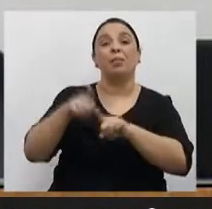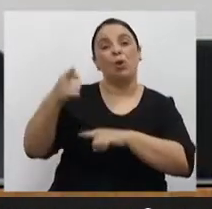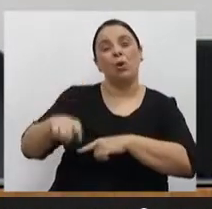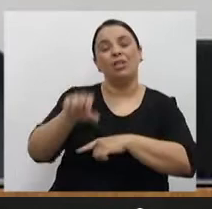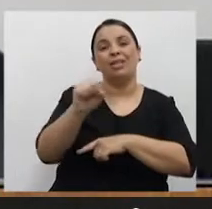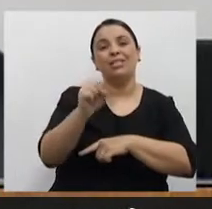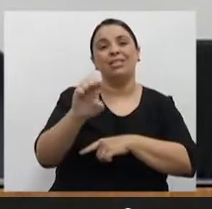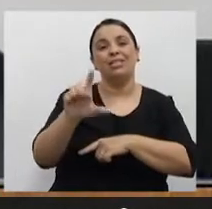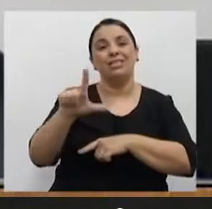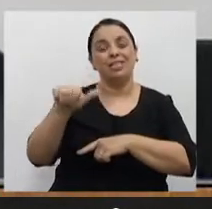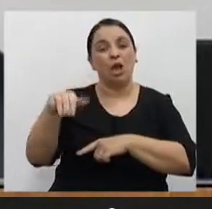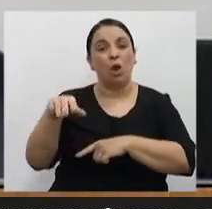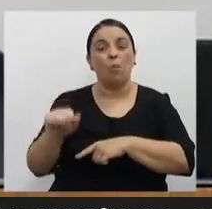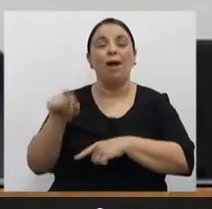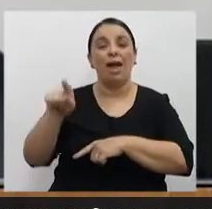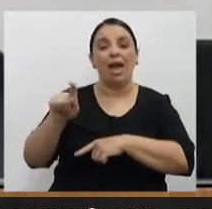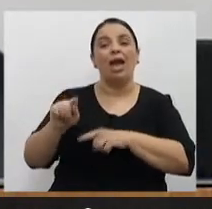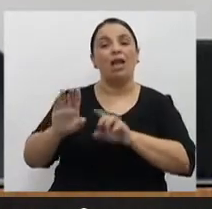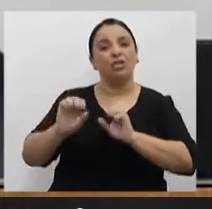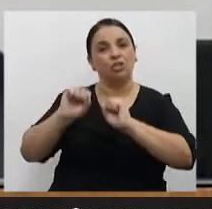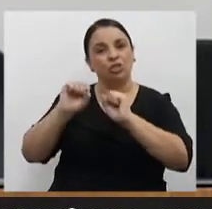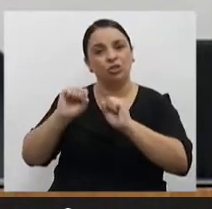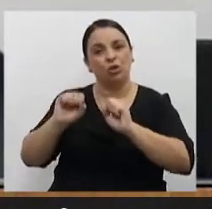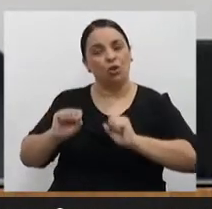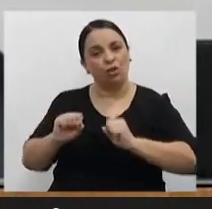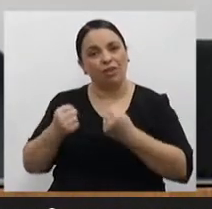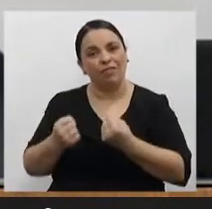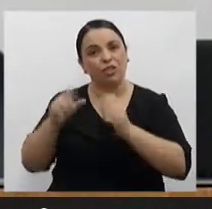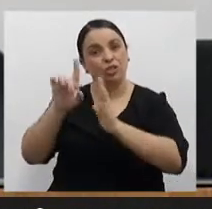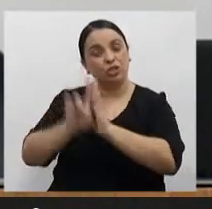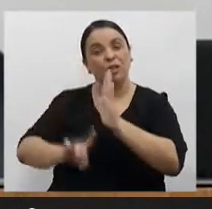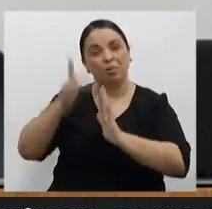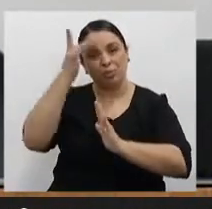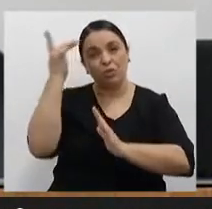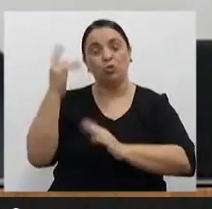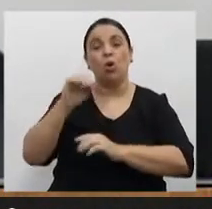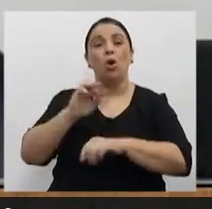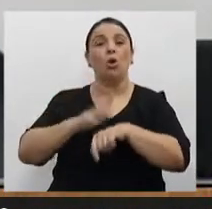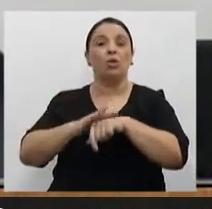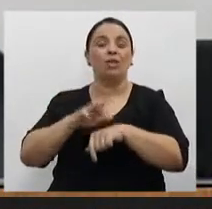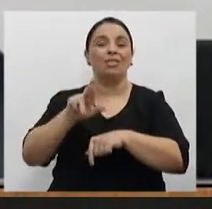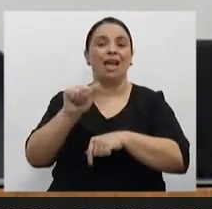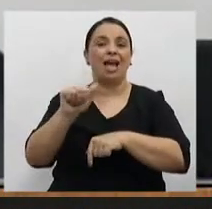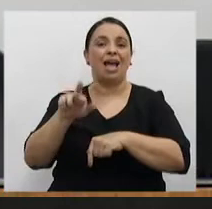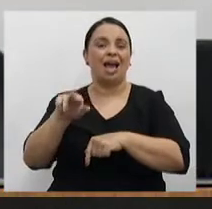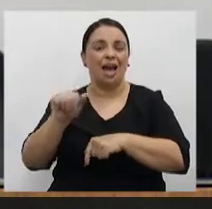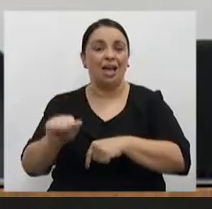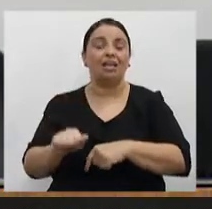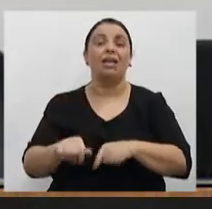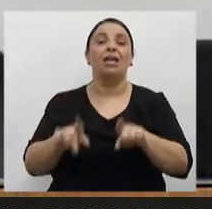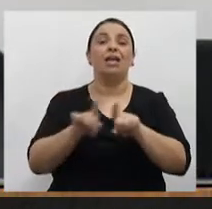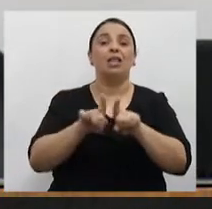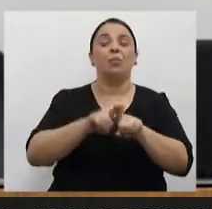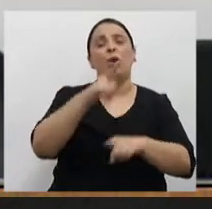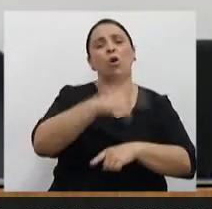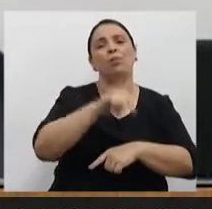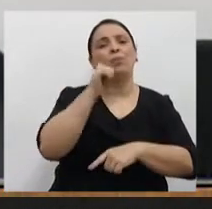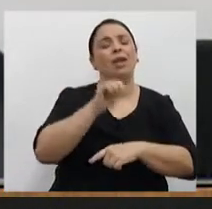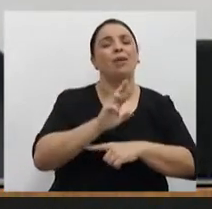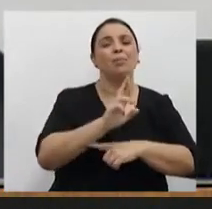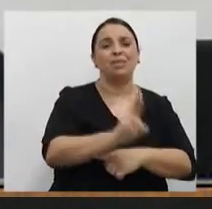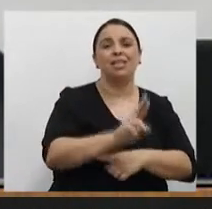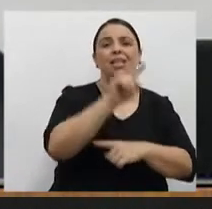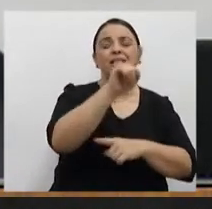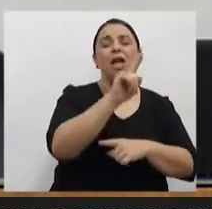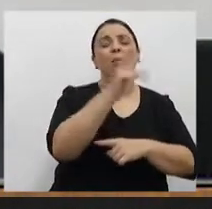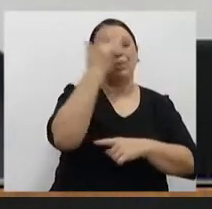com Doenças Raras da OAB. Está aqui a Tatiane Nogueira, presidente da Associação dos Deficientes Físicos de Teófilo Otoni, nossa querida